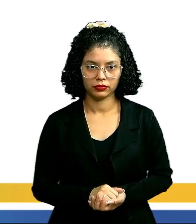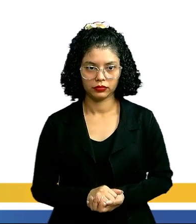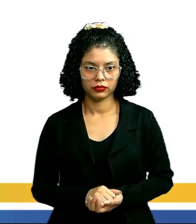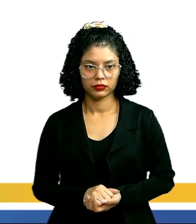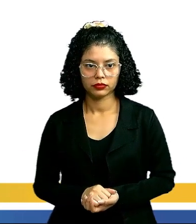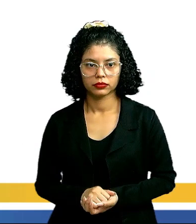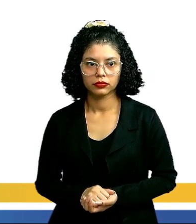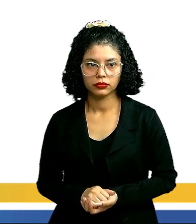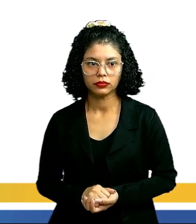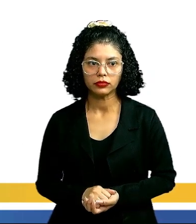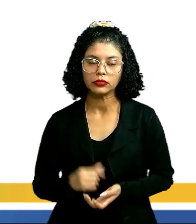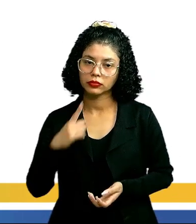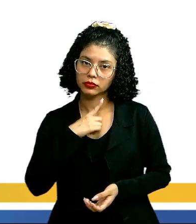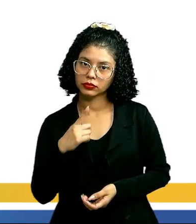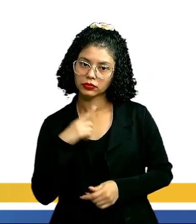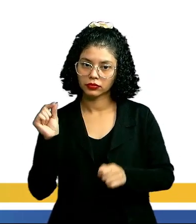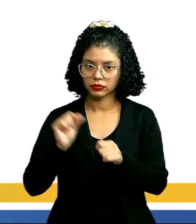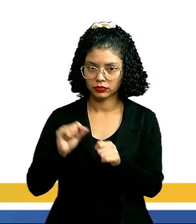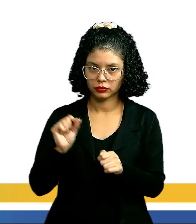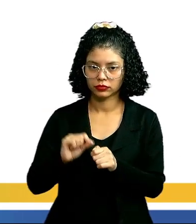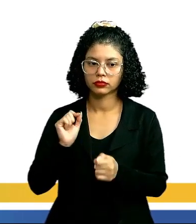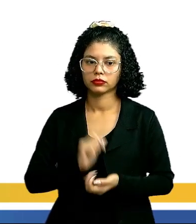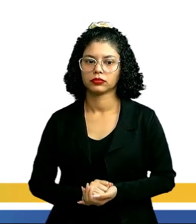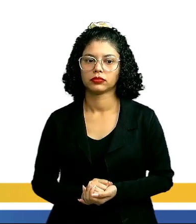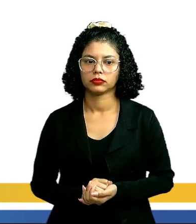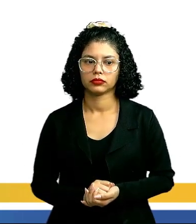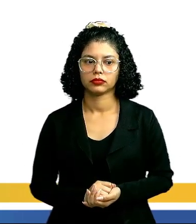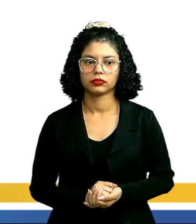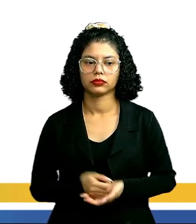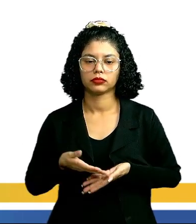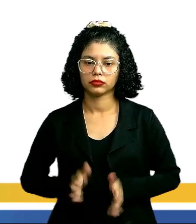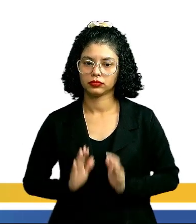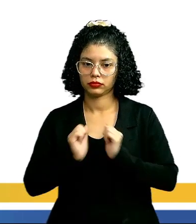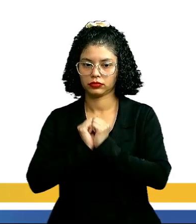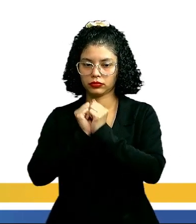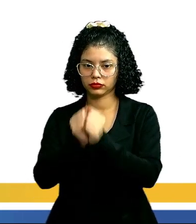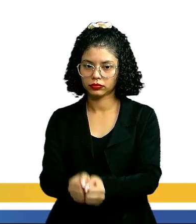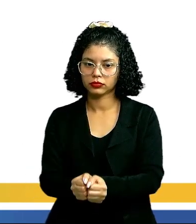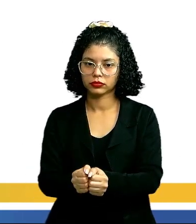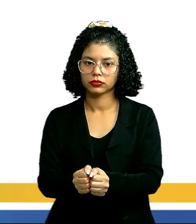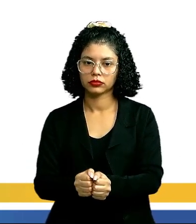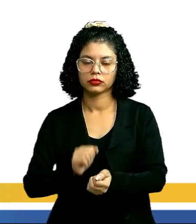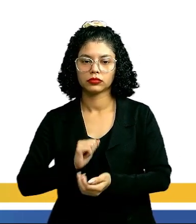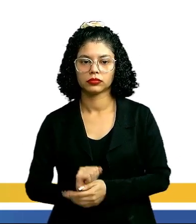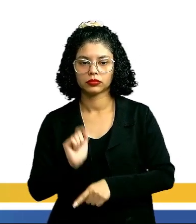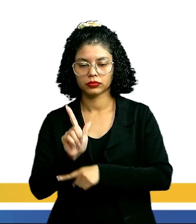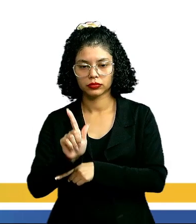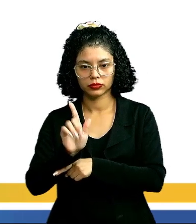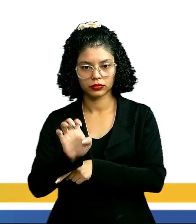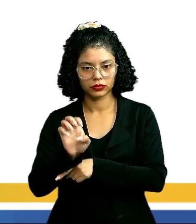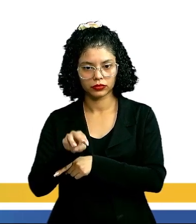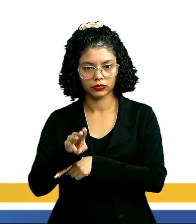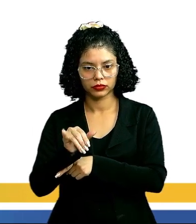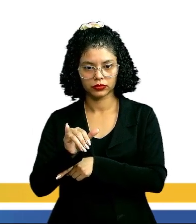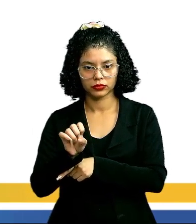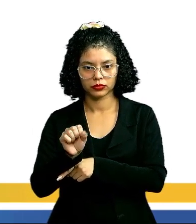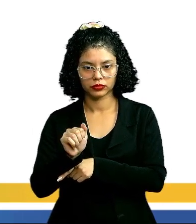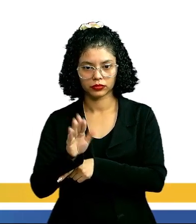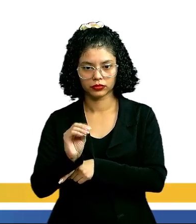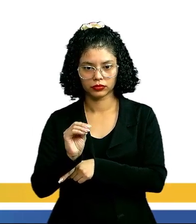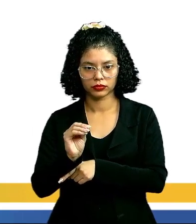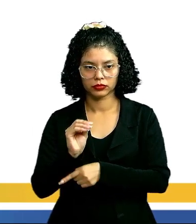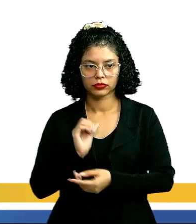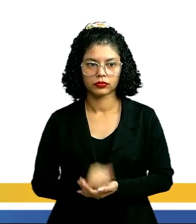há indivíduos que se formam e que nascem juntos. Esses são chamados de gêmeos.